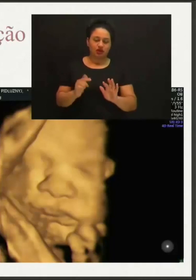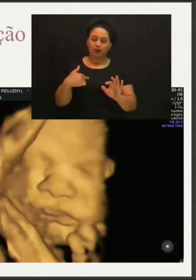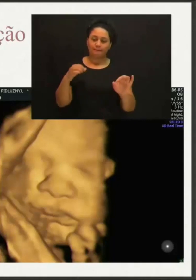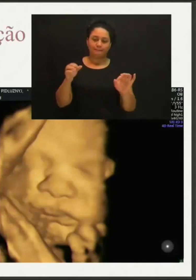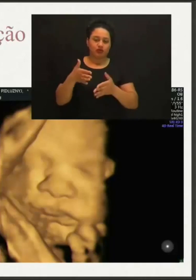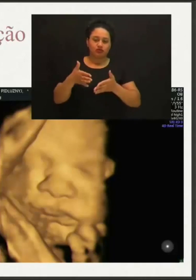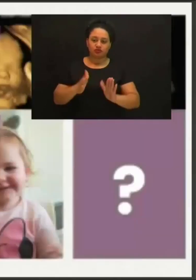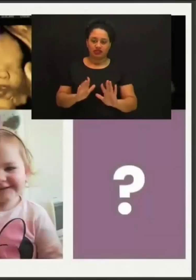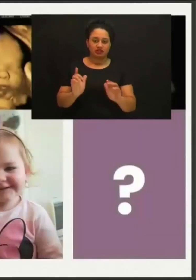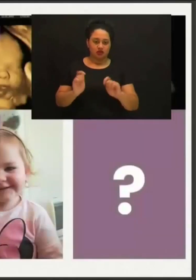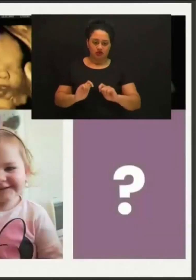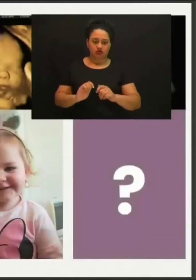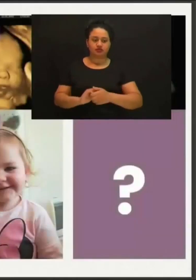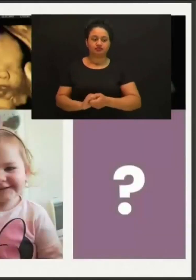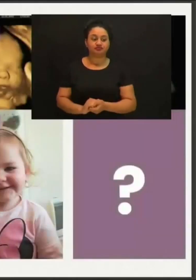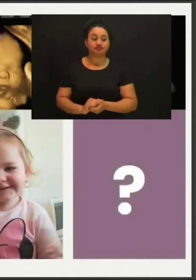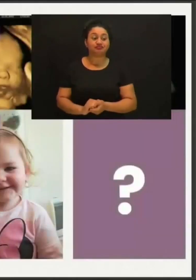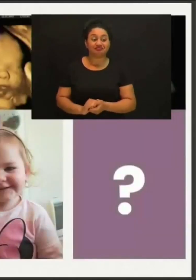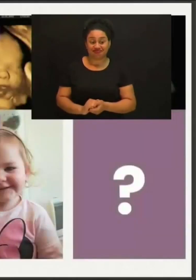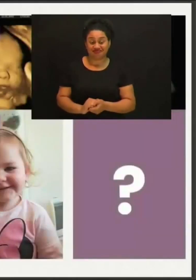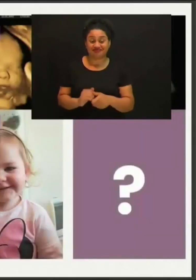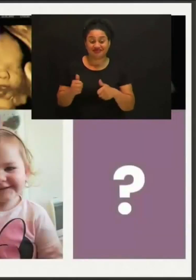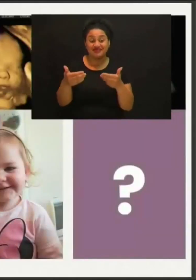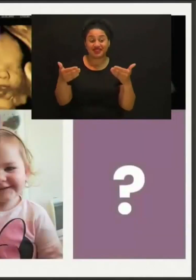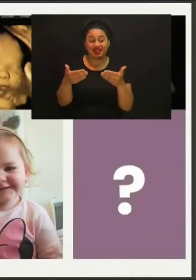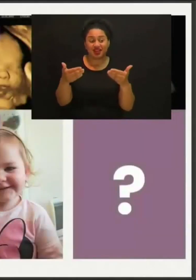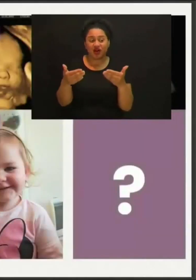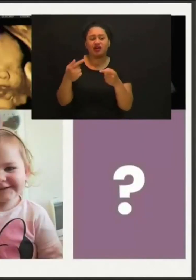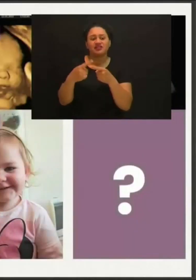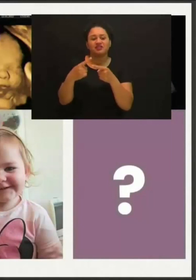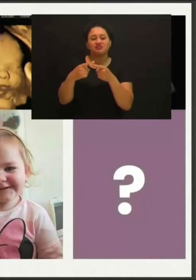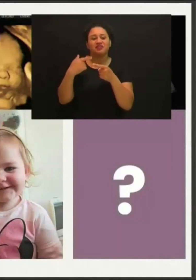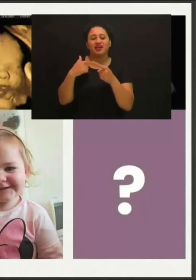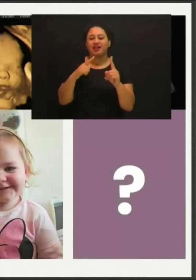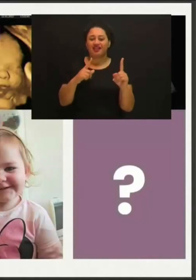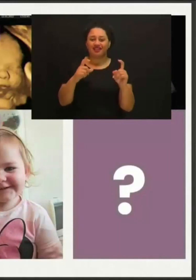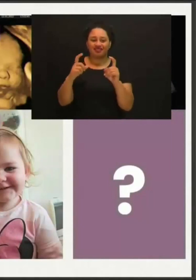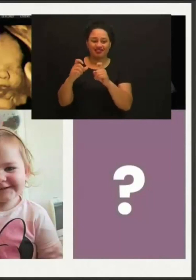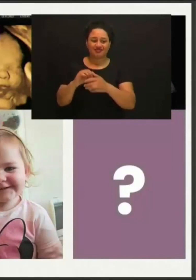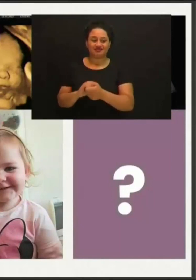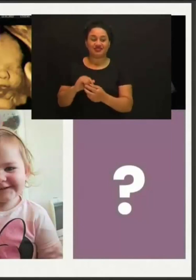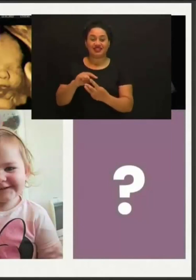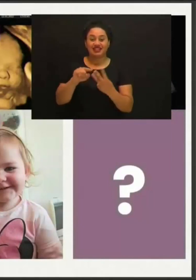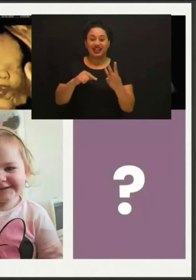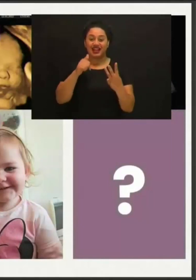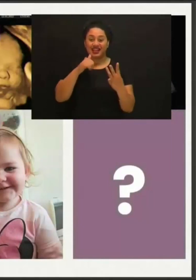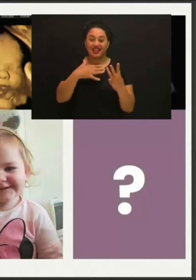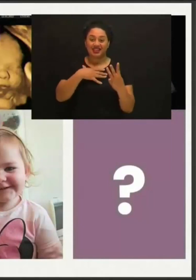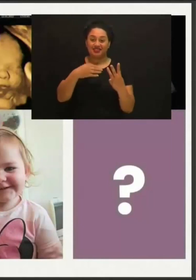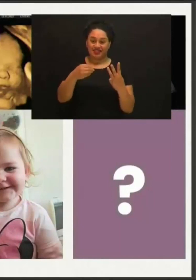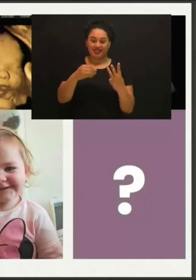nascer. E agora, por que eu trouxe essa foto? São minhas 3 filhas e o